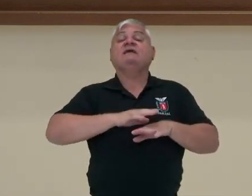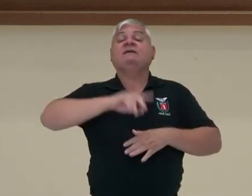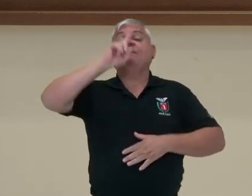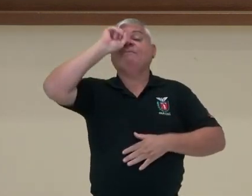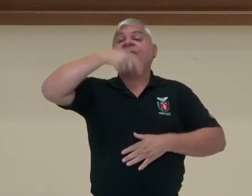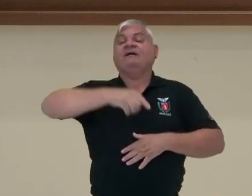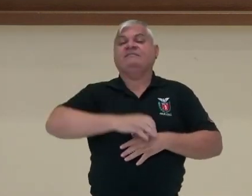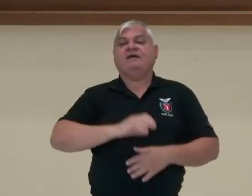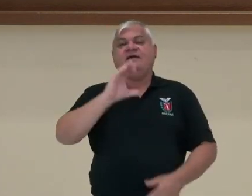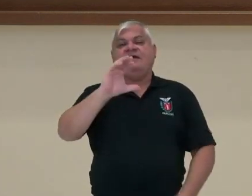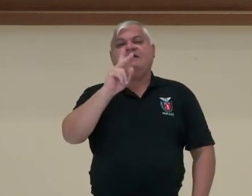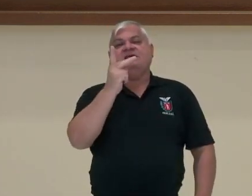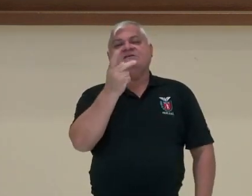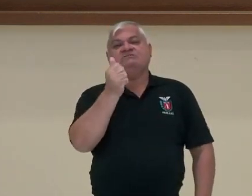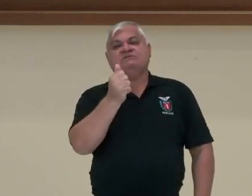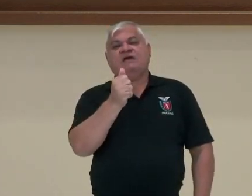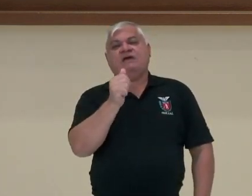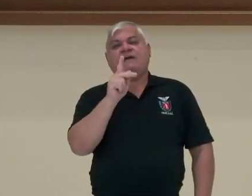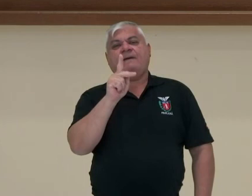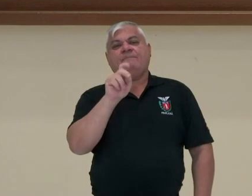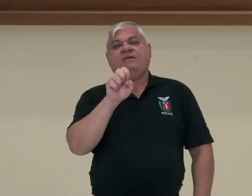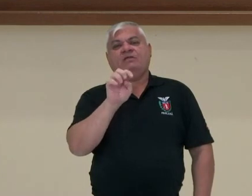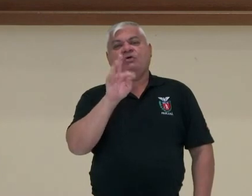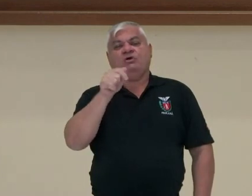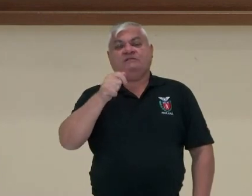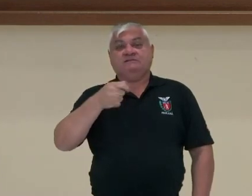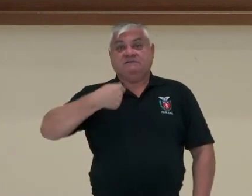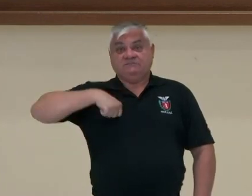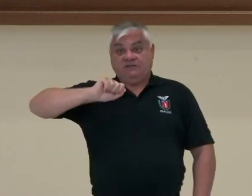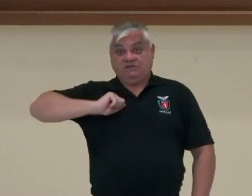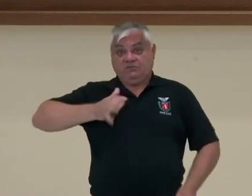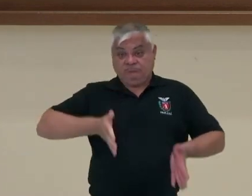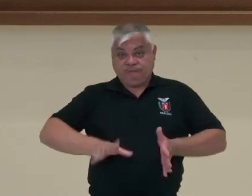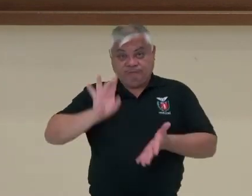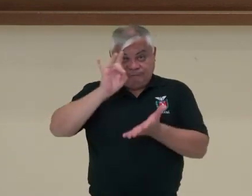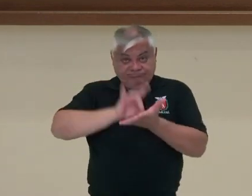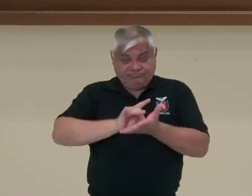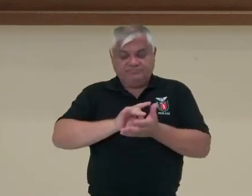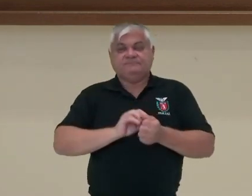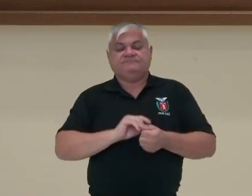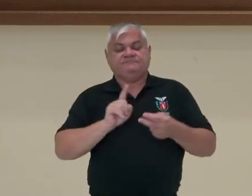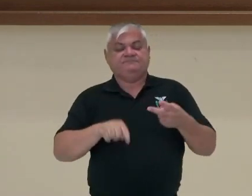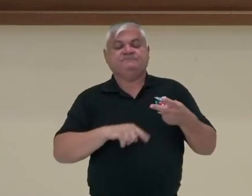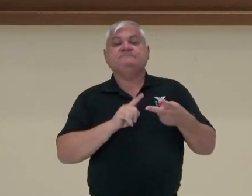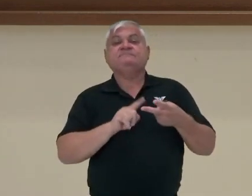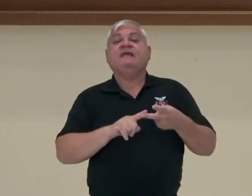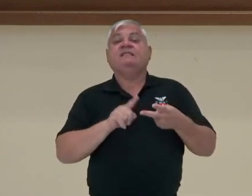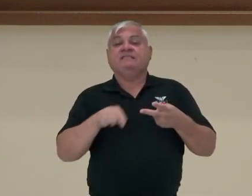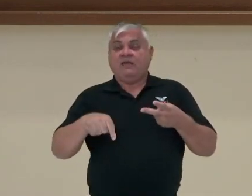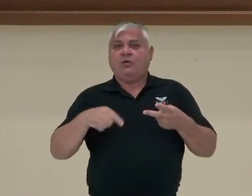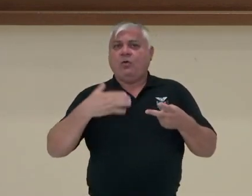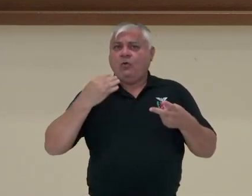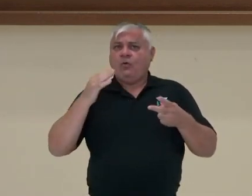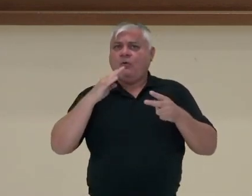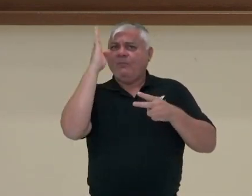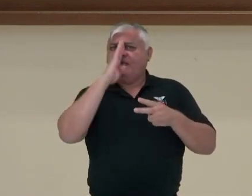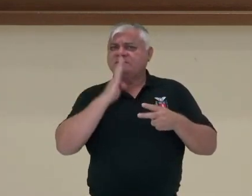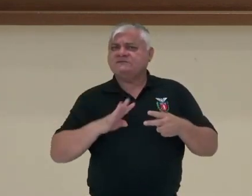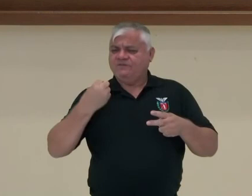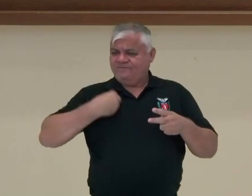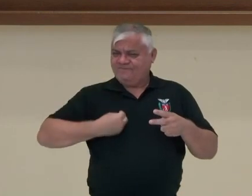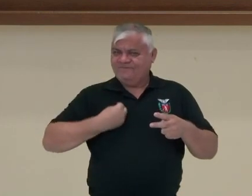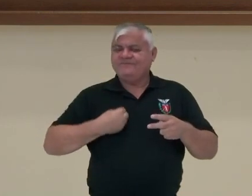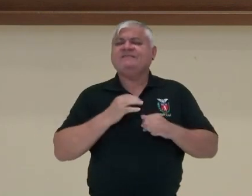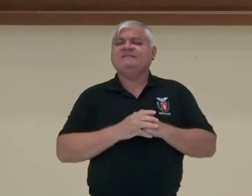Pelos chapetones, que eram espanhóis que viviam aqui. Os espanhóis, que posteriormente, né, filhos